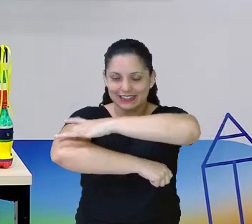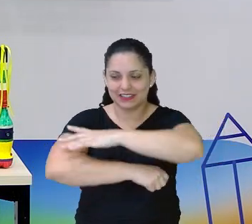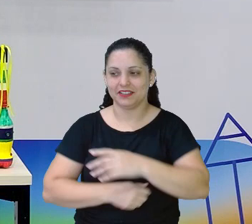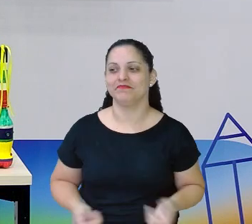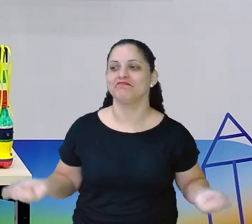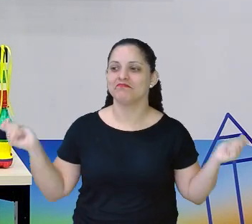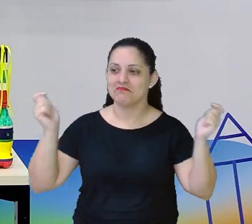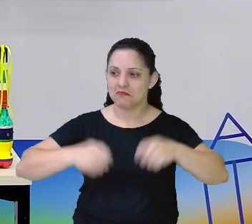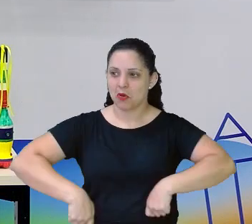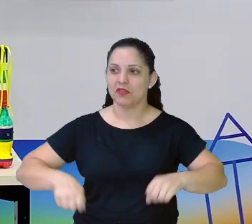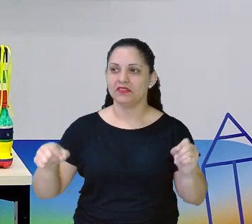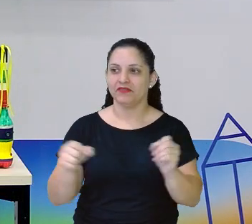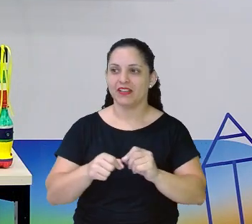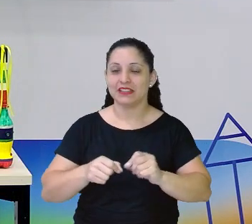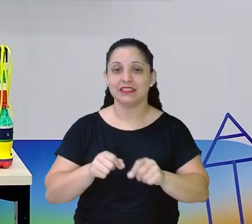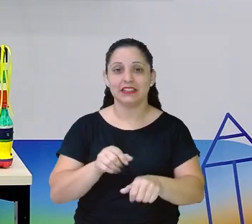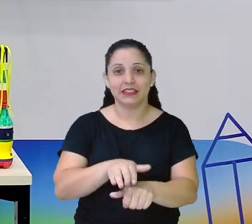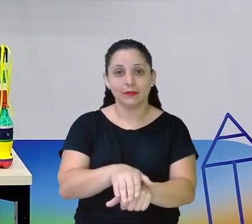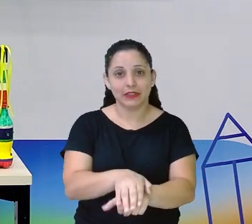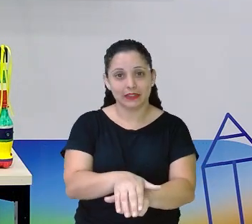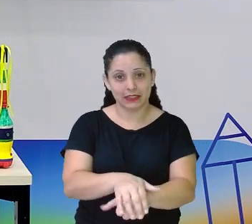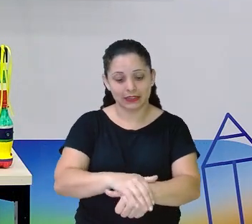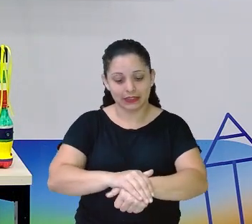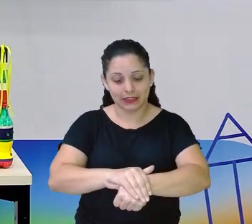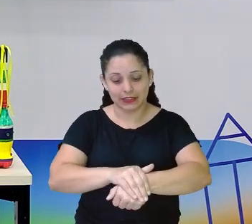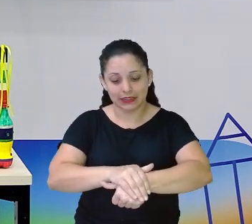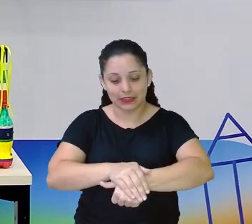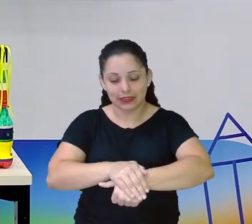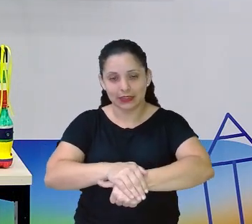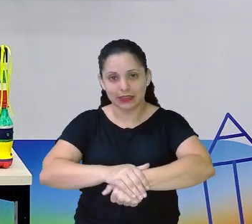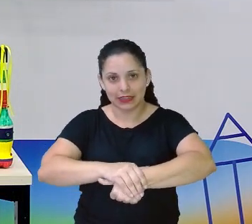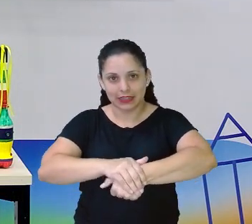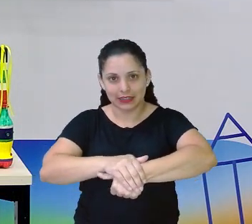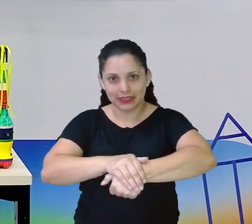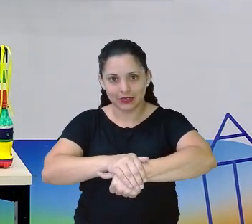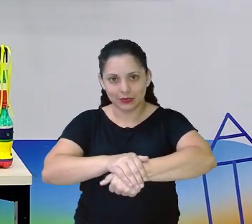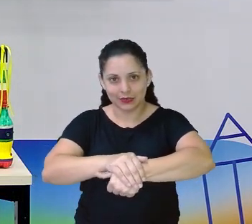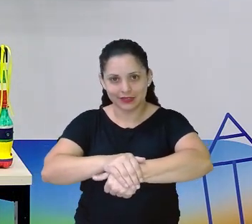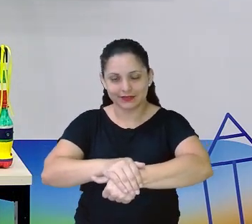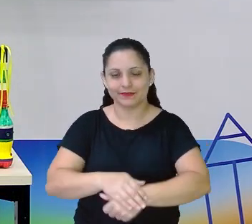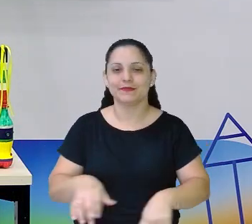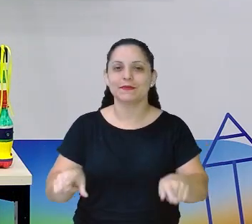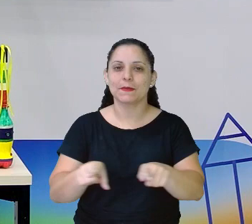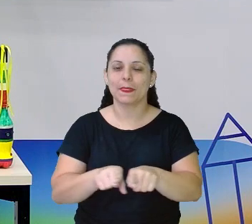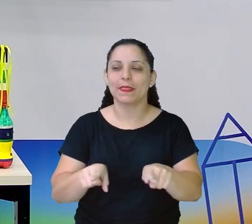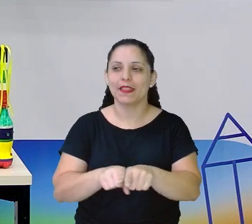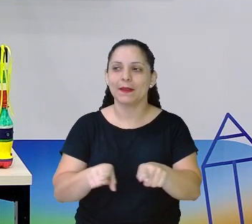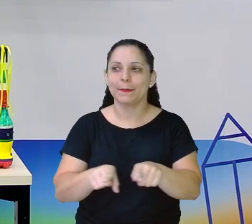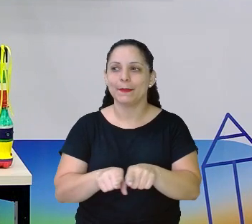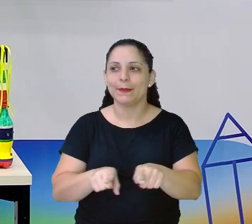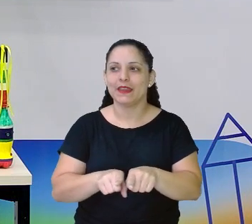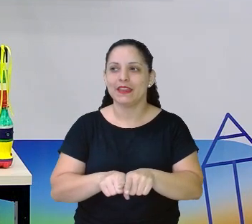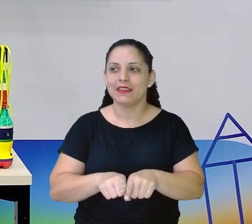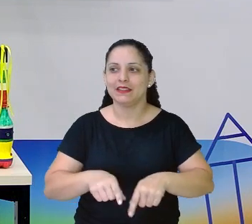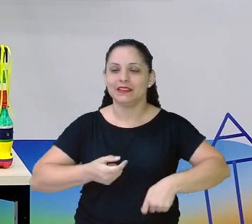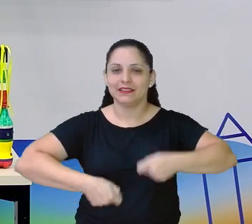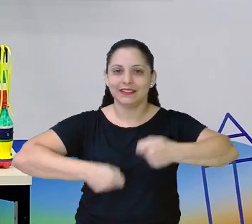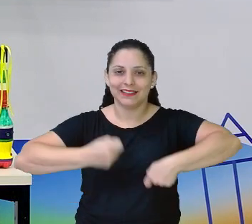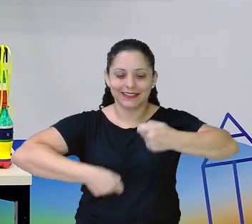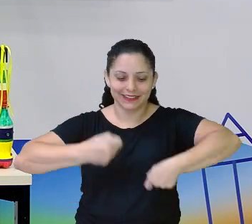eu posso fazer tartaruga, eu posso pegar a garrafa PET e cortar, fazer umas vassourinhas